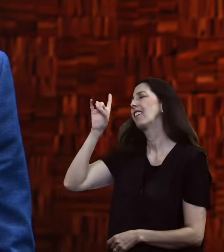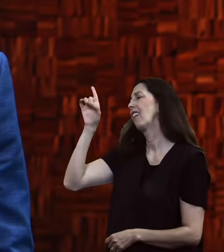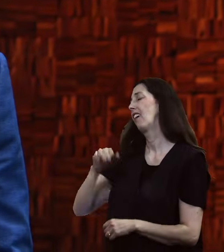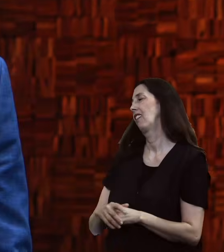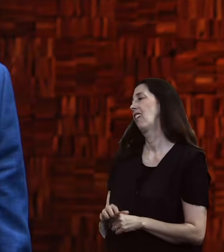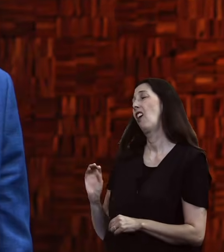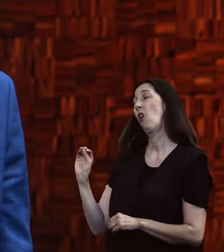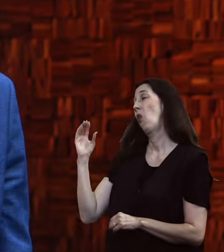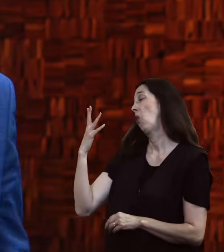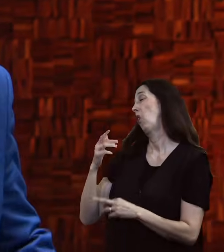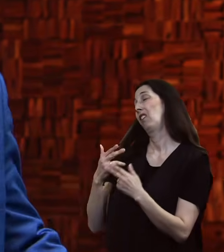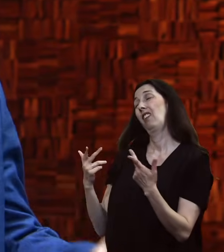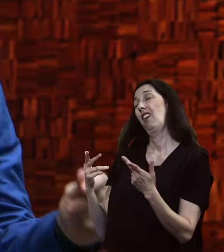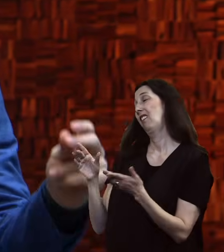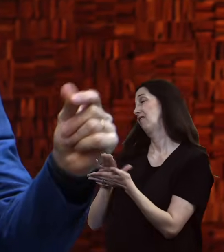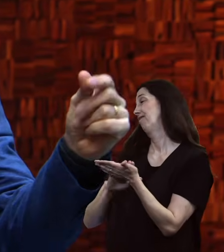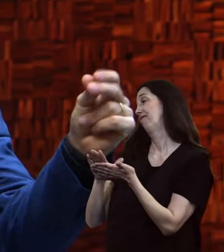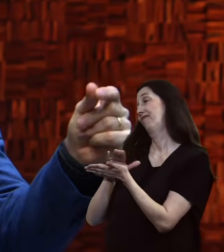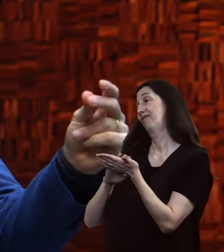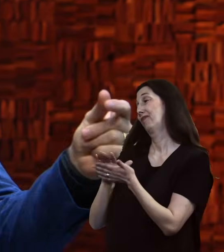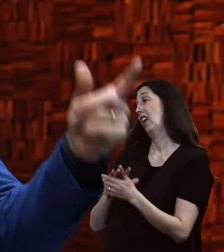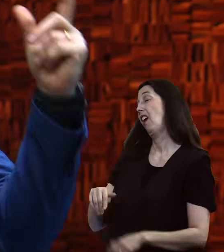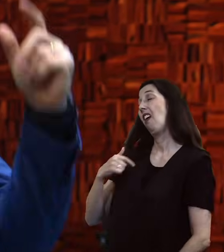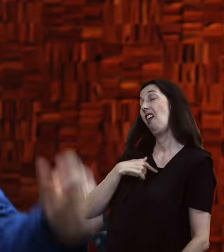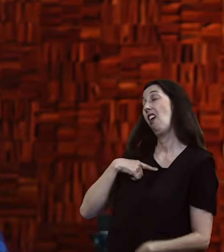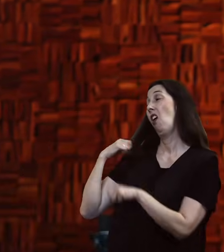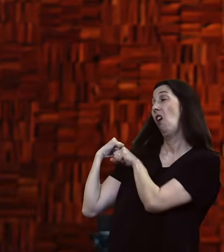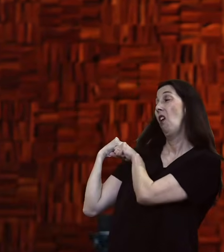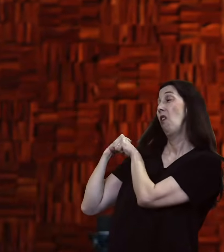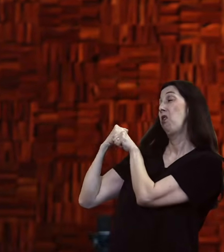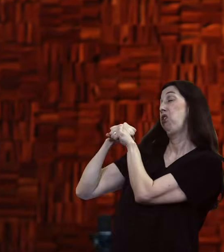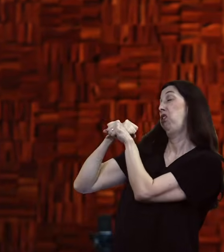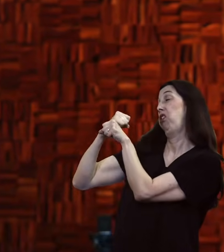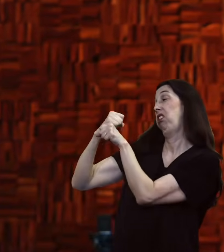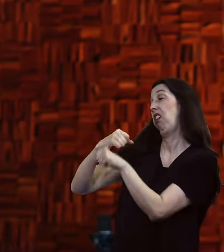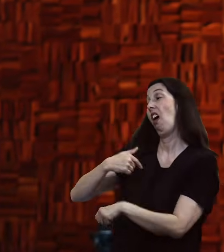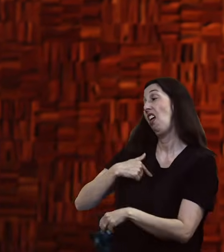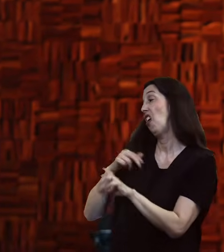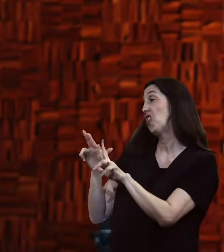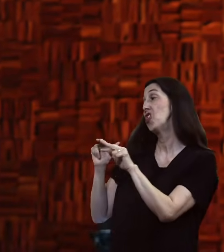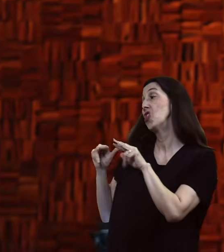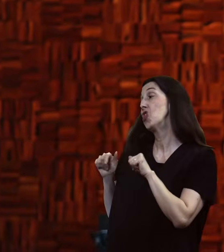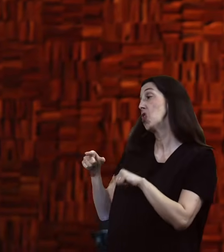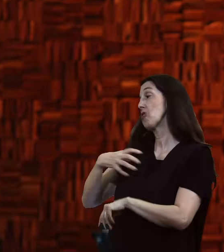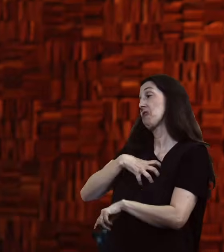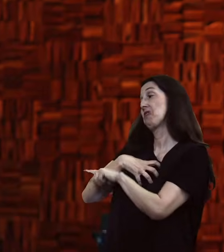não acontecem. Eu tenho anos de caminhada, isso nunca aconteceu comigo.